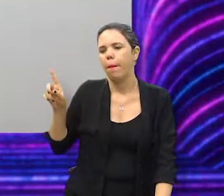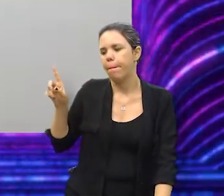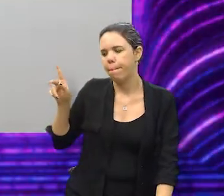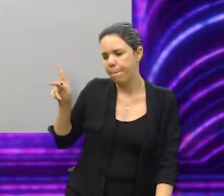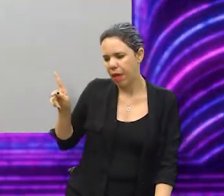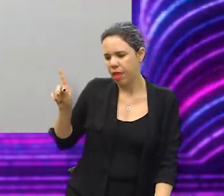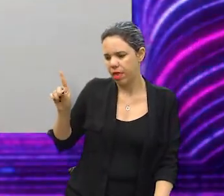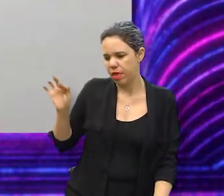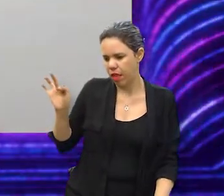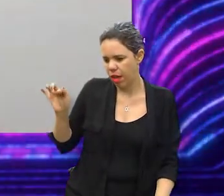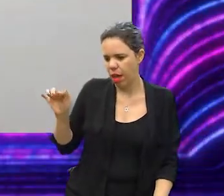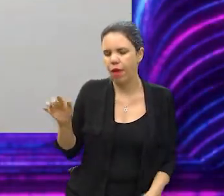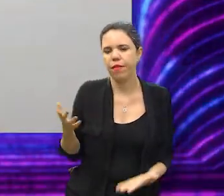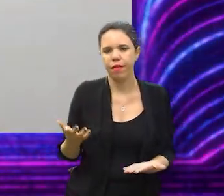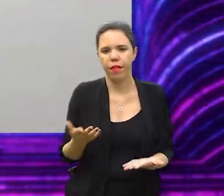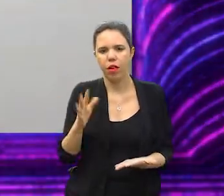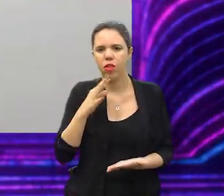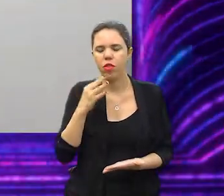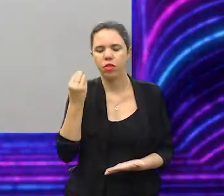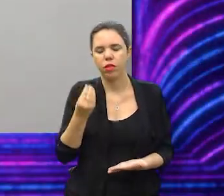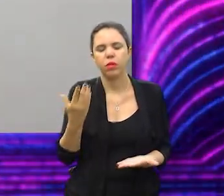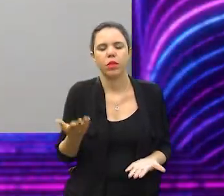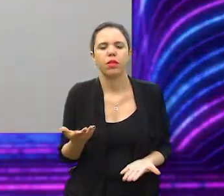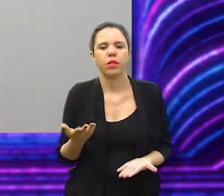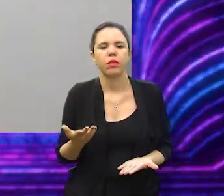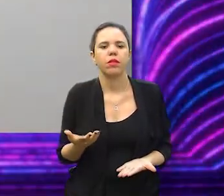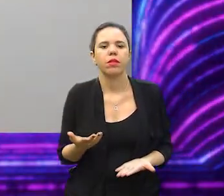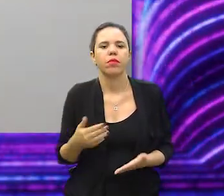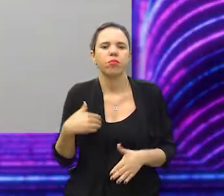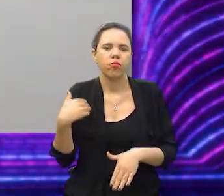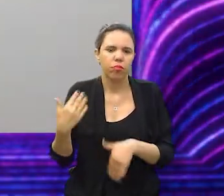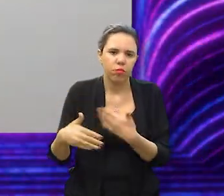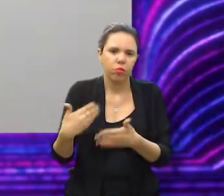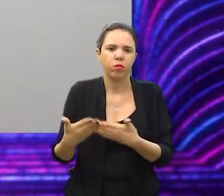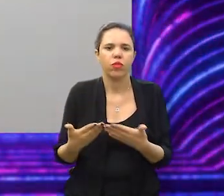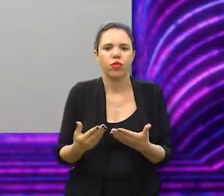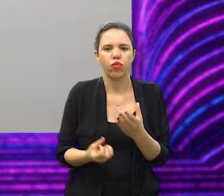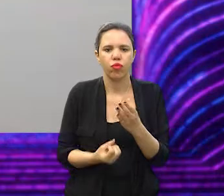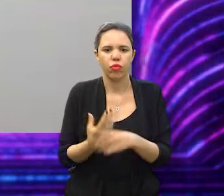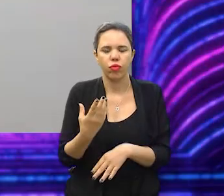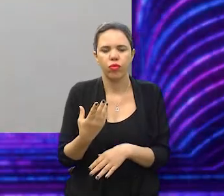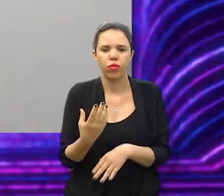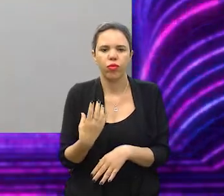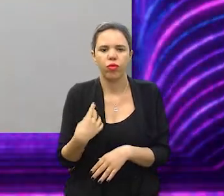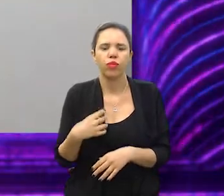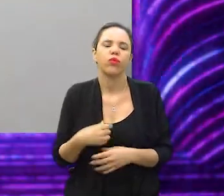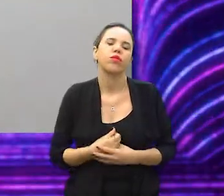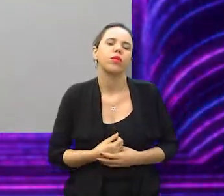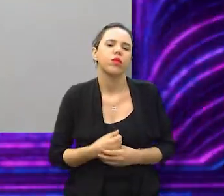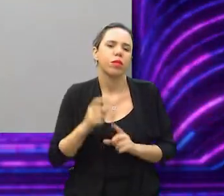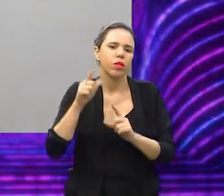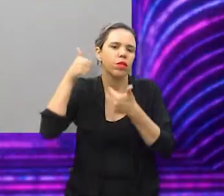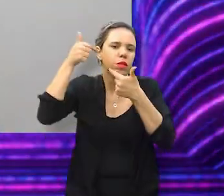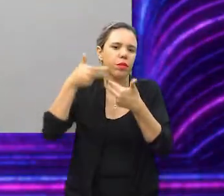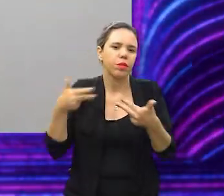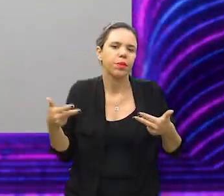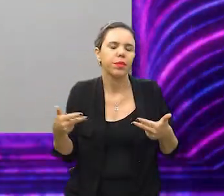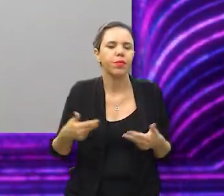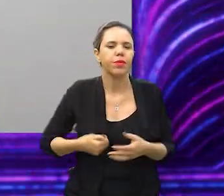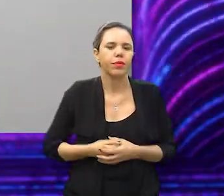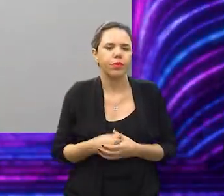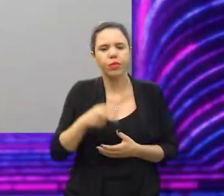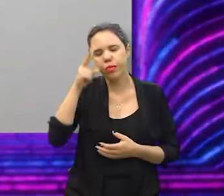para conhecimento aí do Kimber. Então, assim foi que surgiu o quadrinho, né? Os personagens